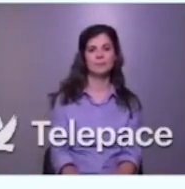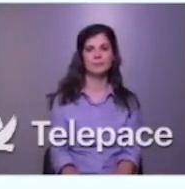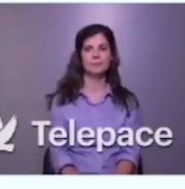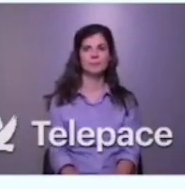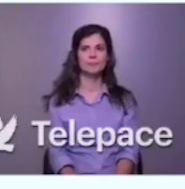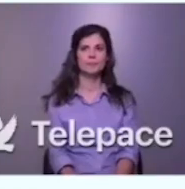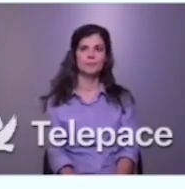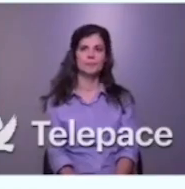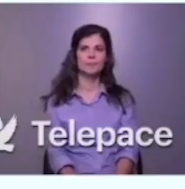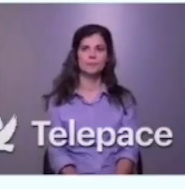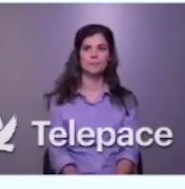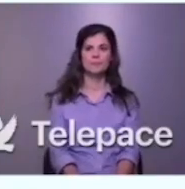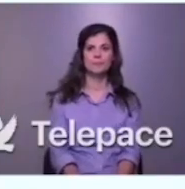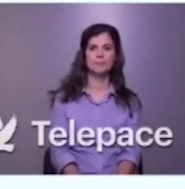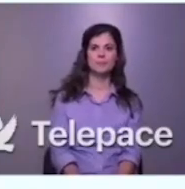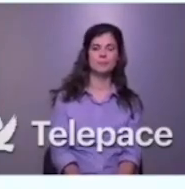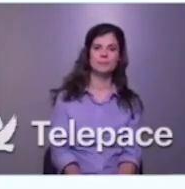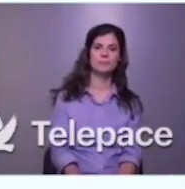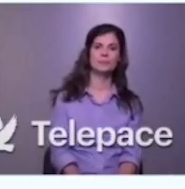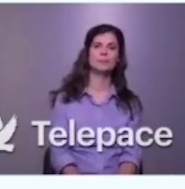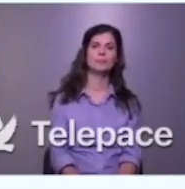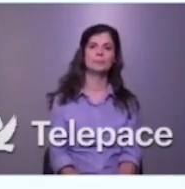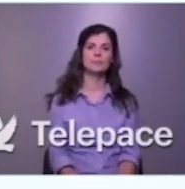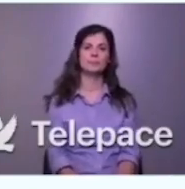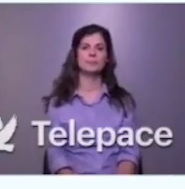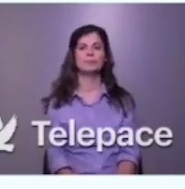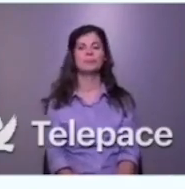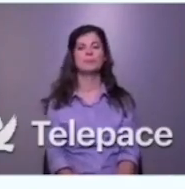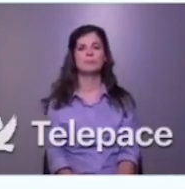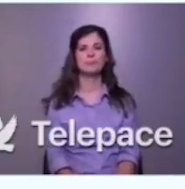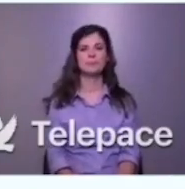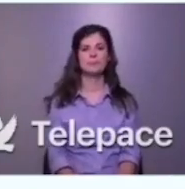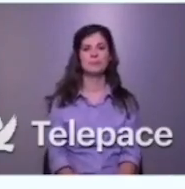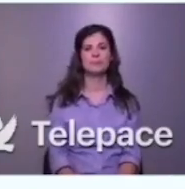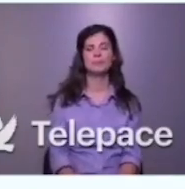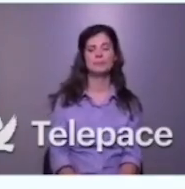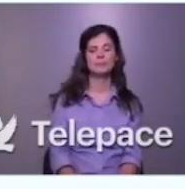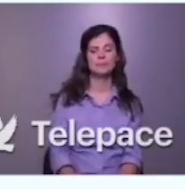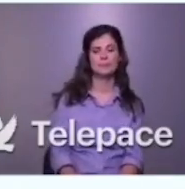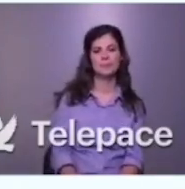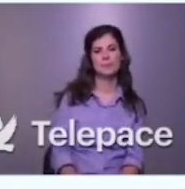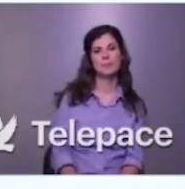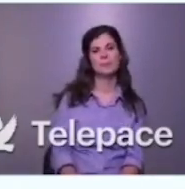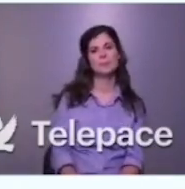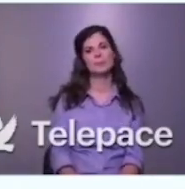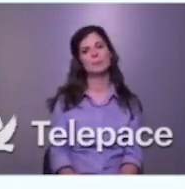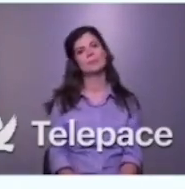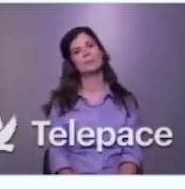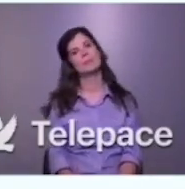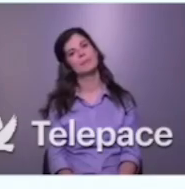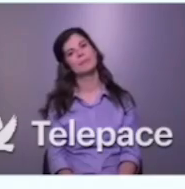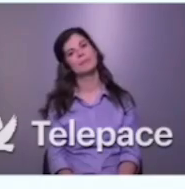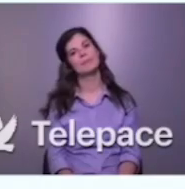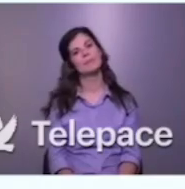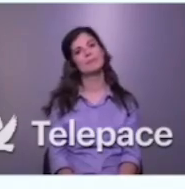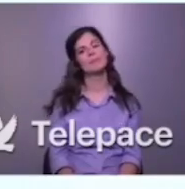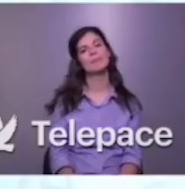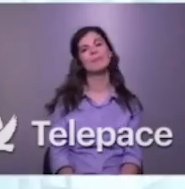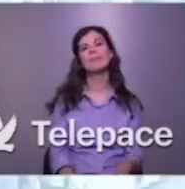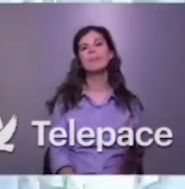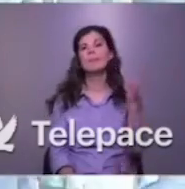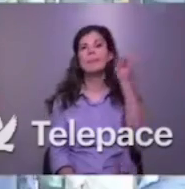Notiamo la corona, vediamo che al centro della corona, sotto la corona, c'è